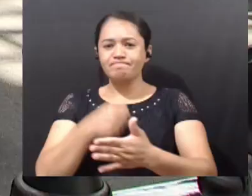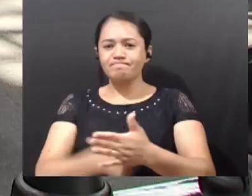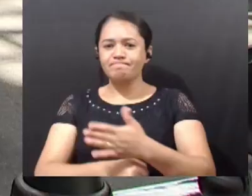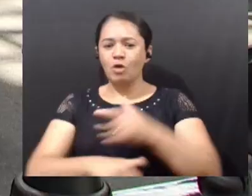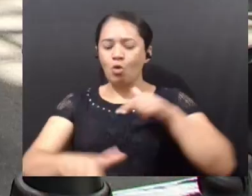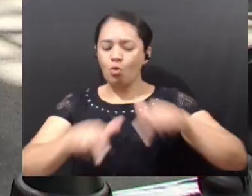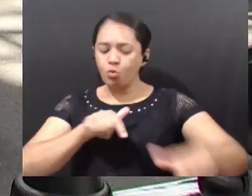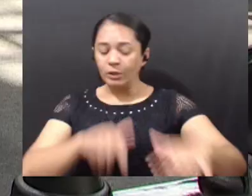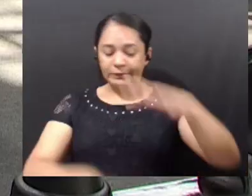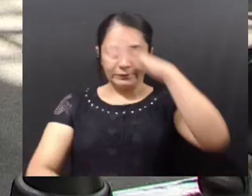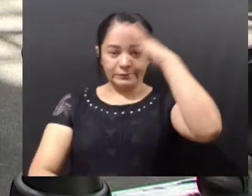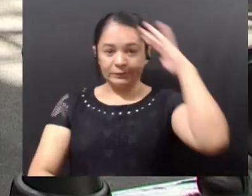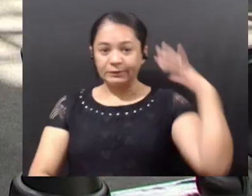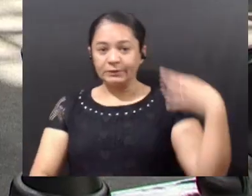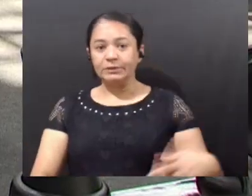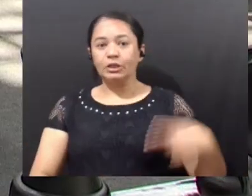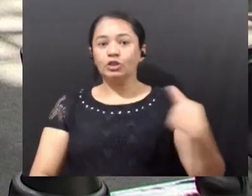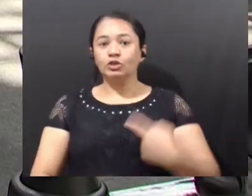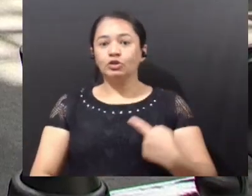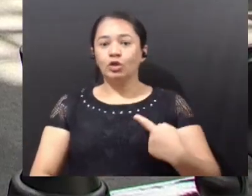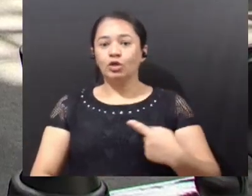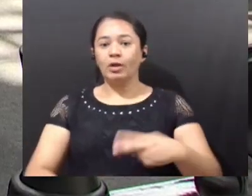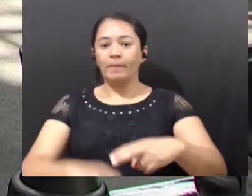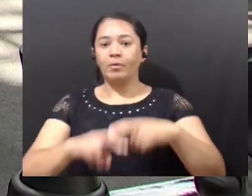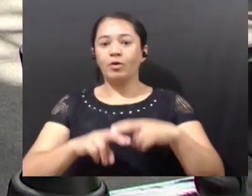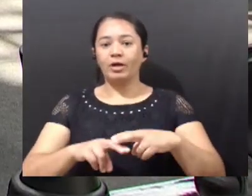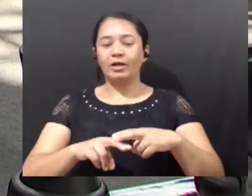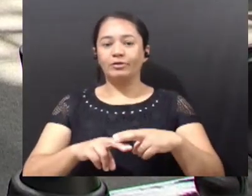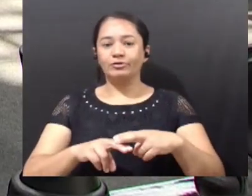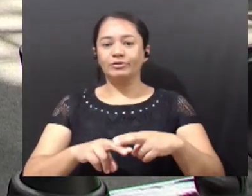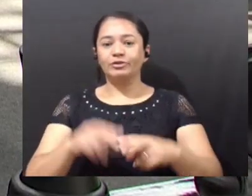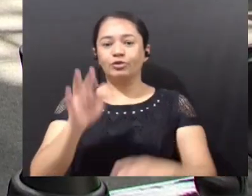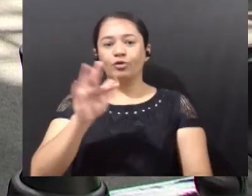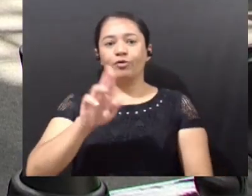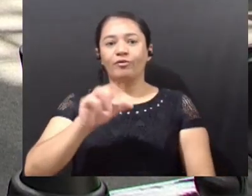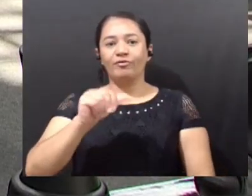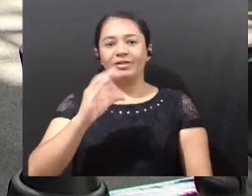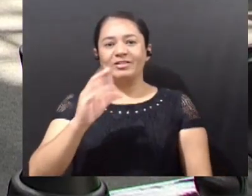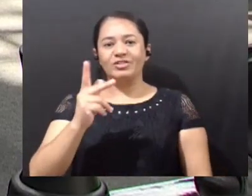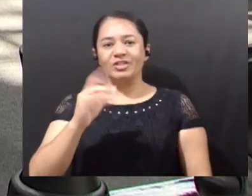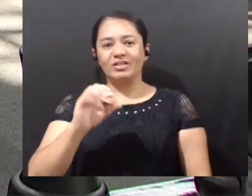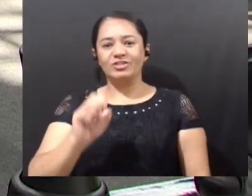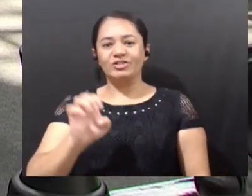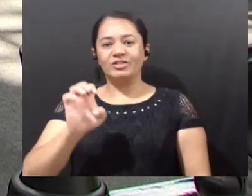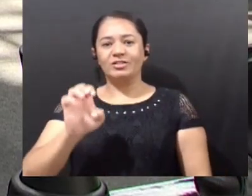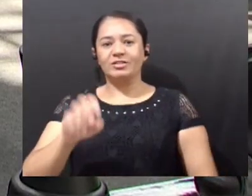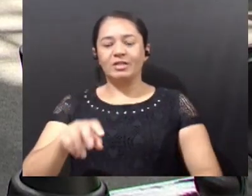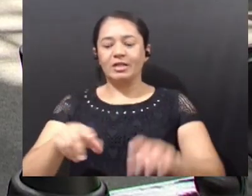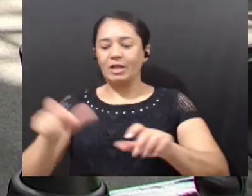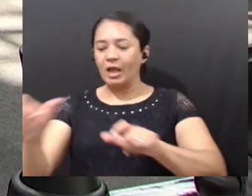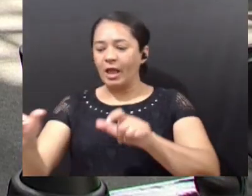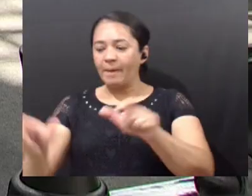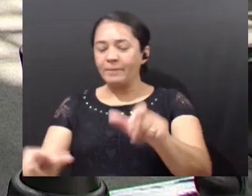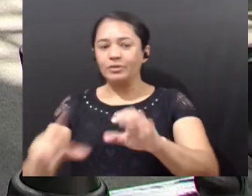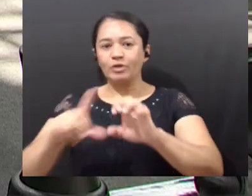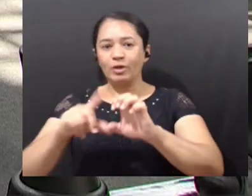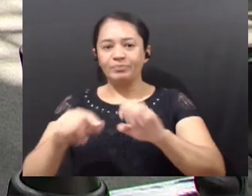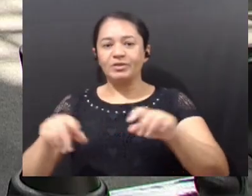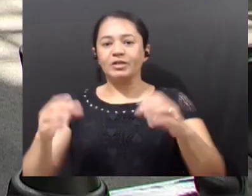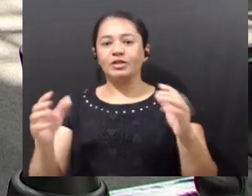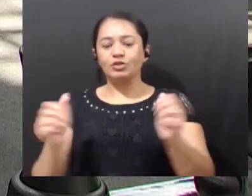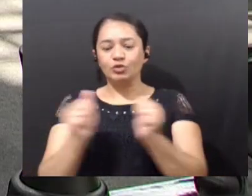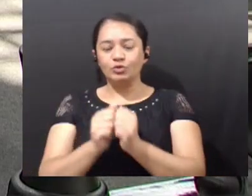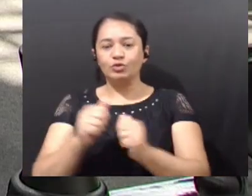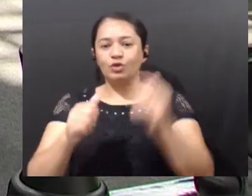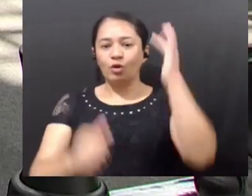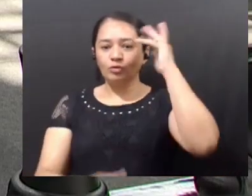gente, através do franchising, né, trazendo empreendedores que comungam do mesmo sonho, a gente vem